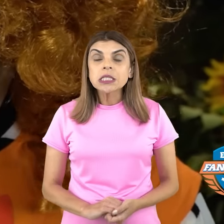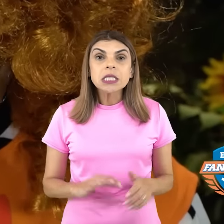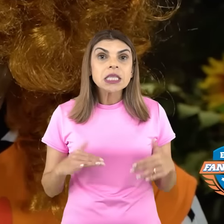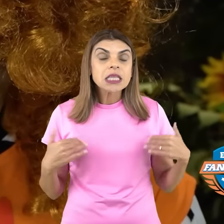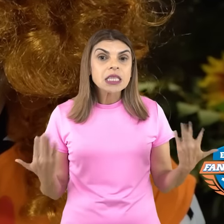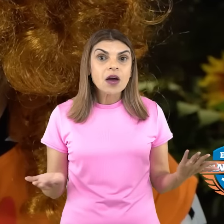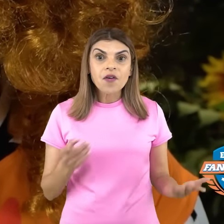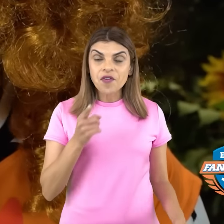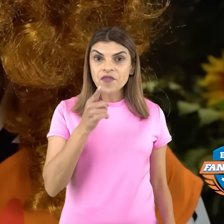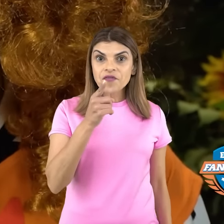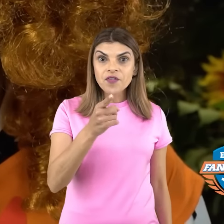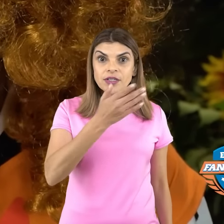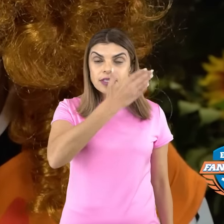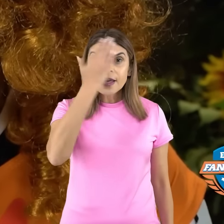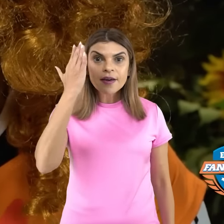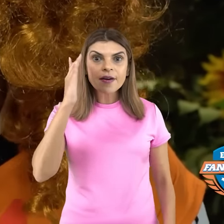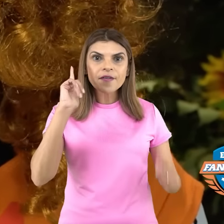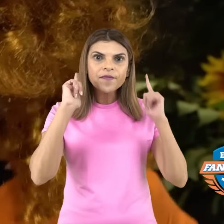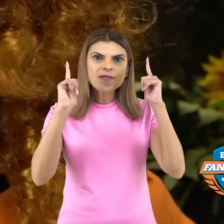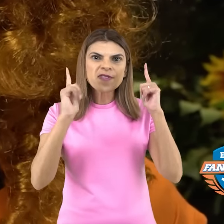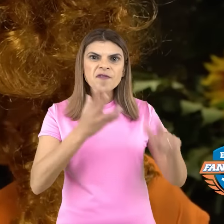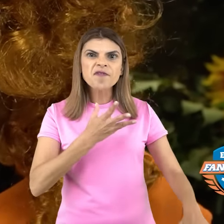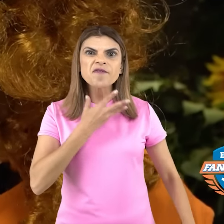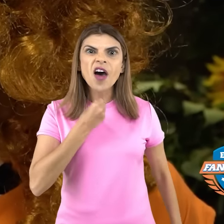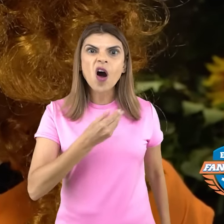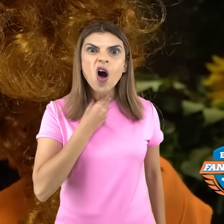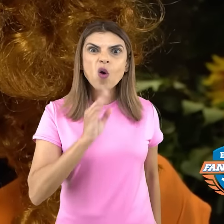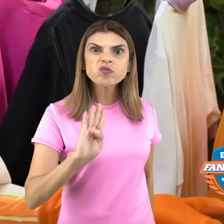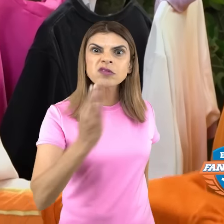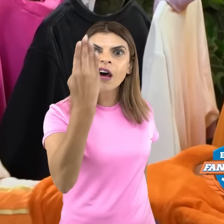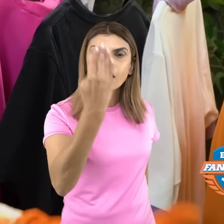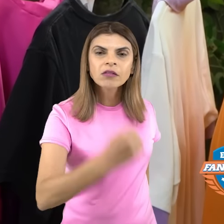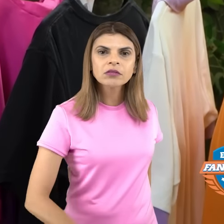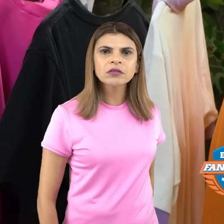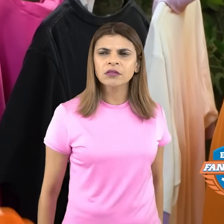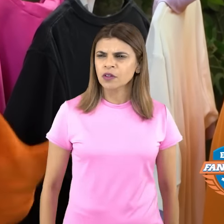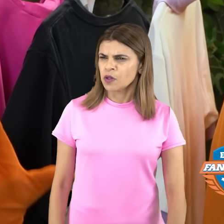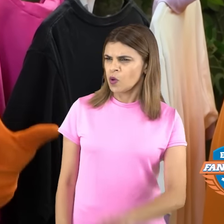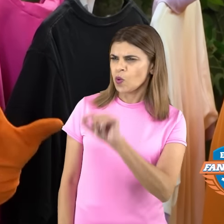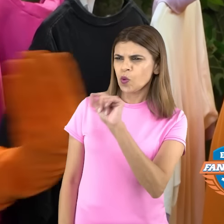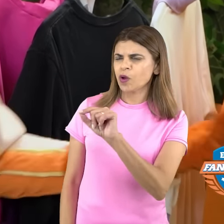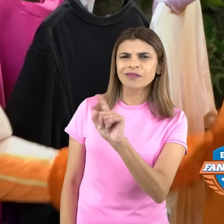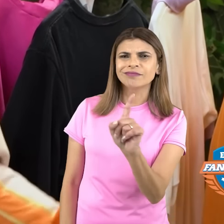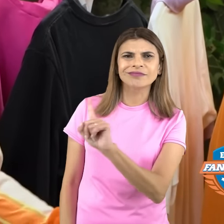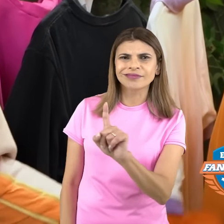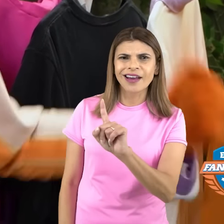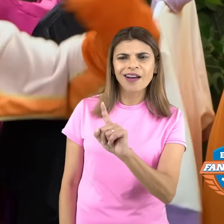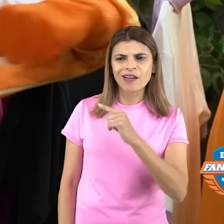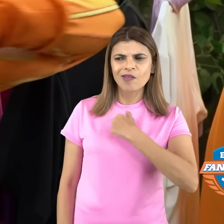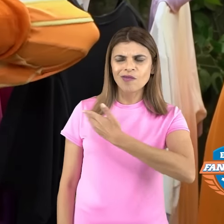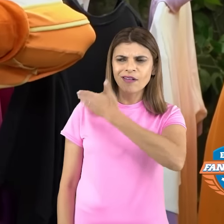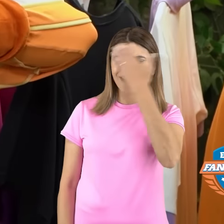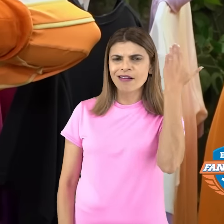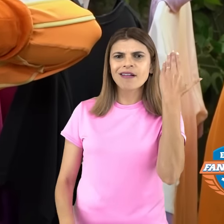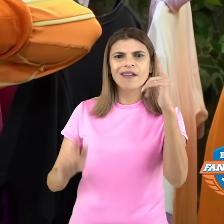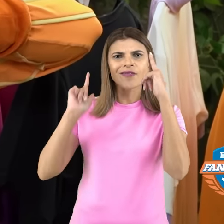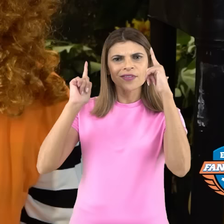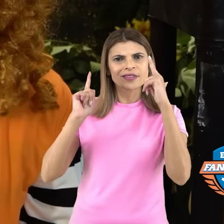Então você é uma aventureira falsa! O quê? Não! Eu sou aventureira